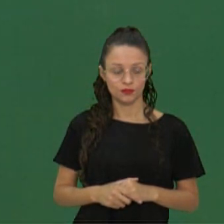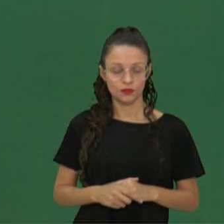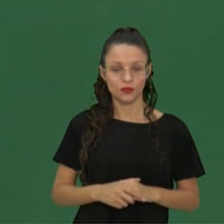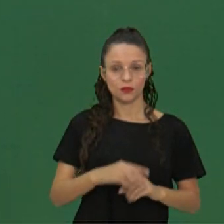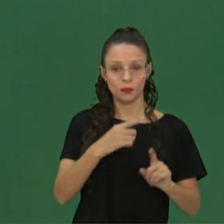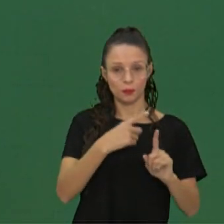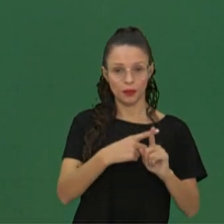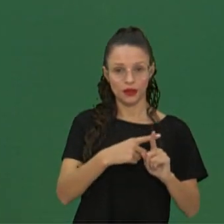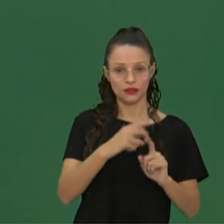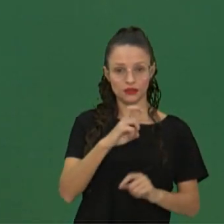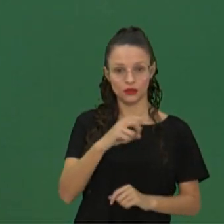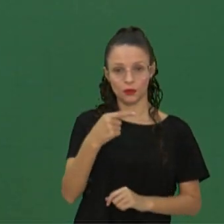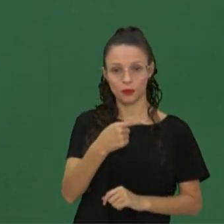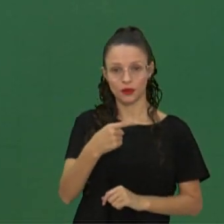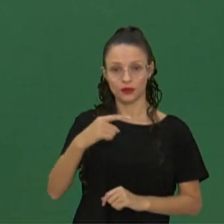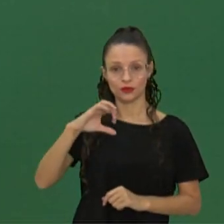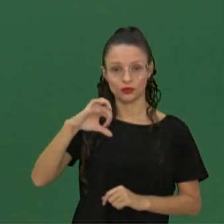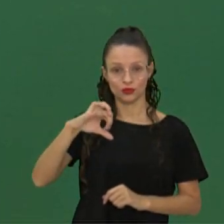Mais 5 menos 9. O